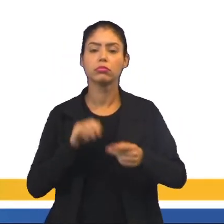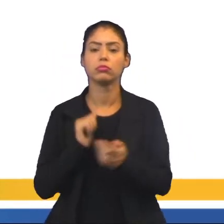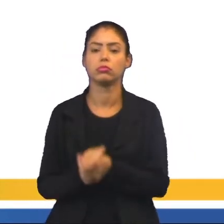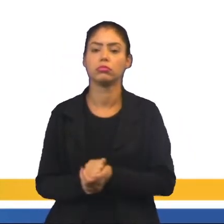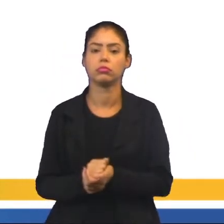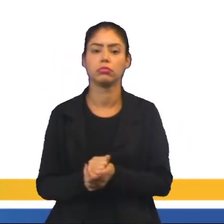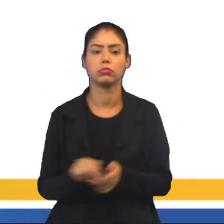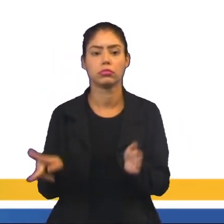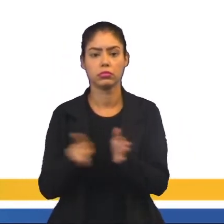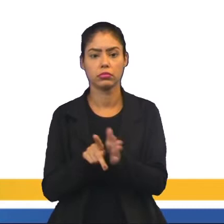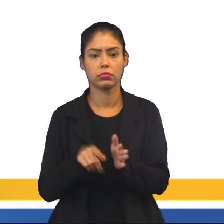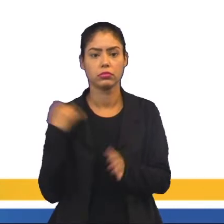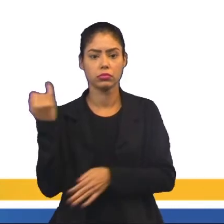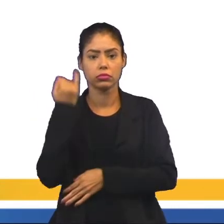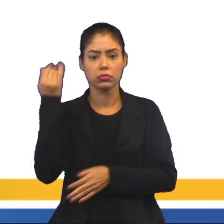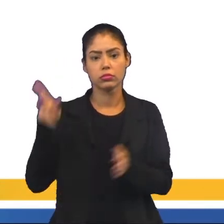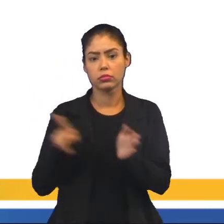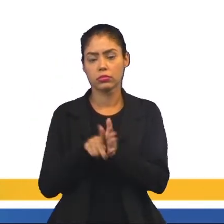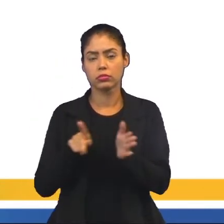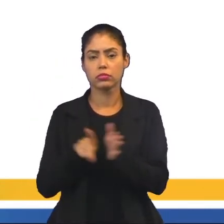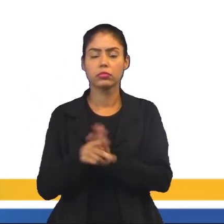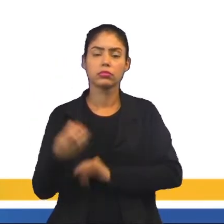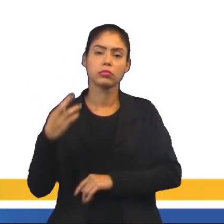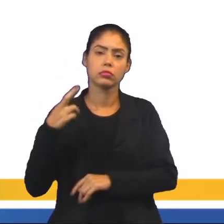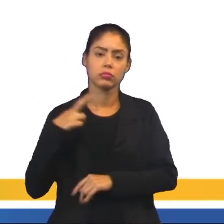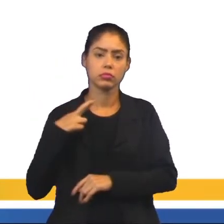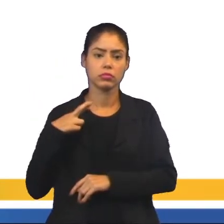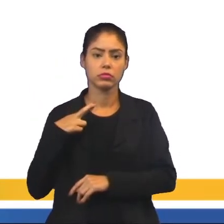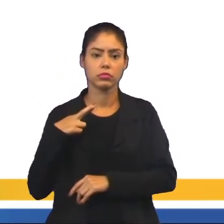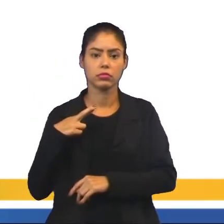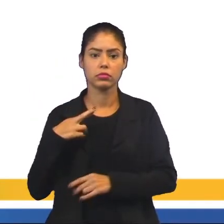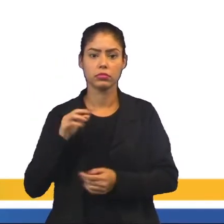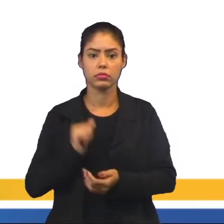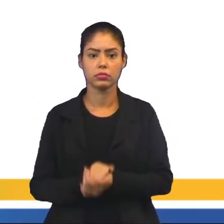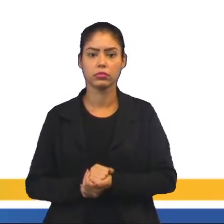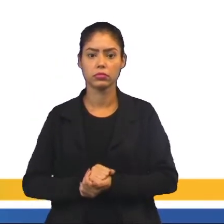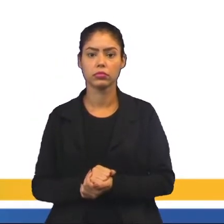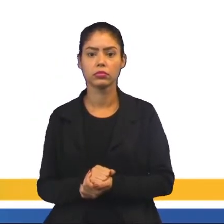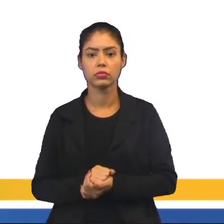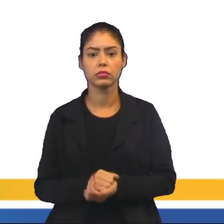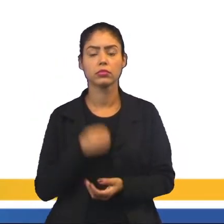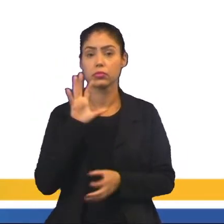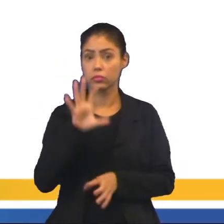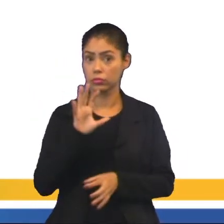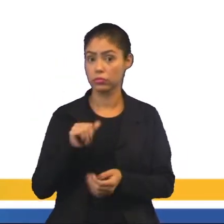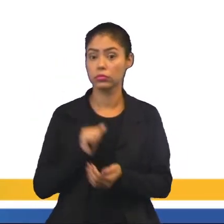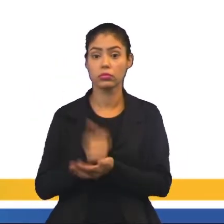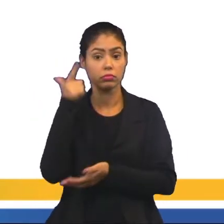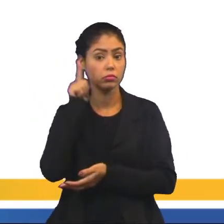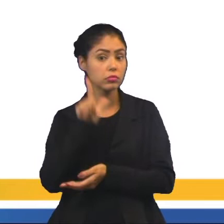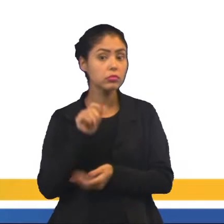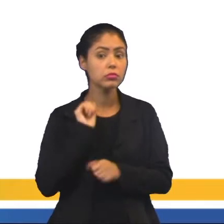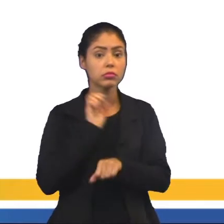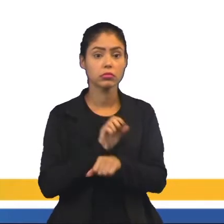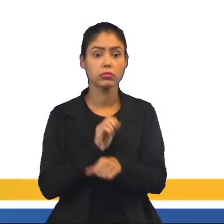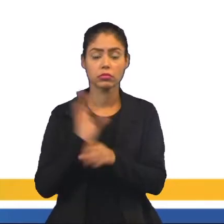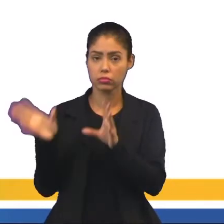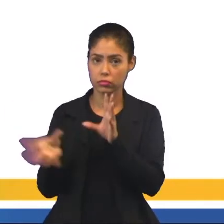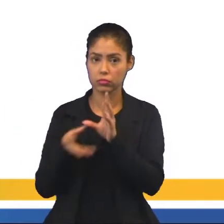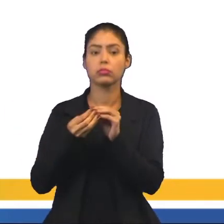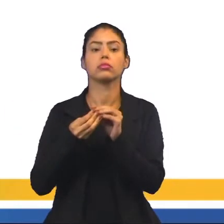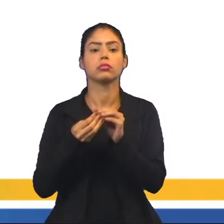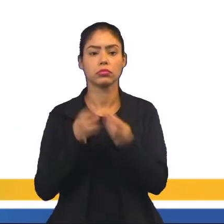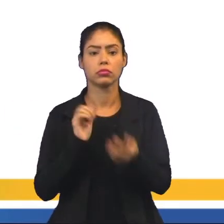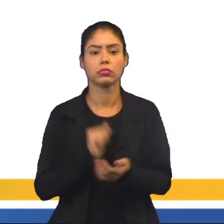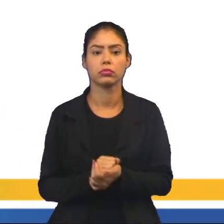homem, entre eles, principalmente, a prioridade privada. Com essa garantia, o Estado